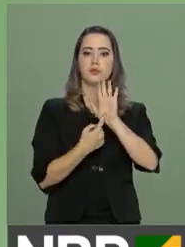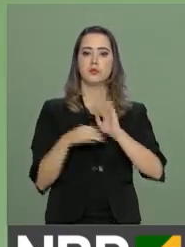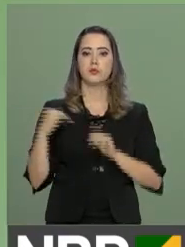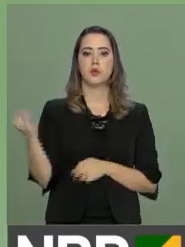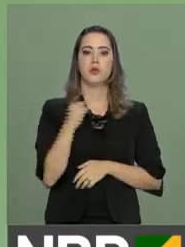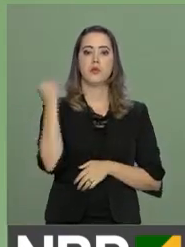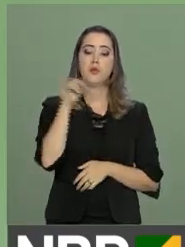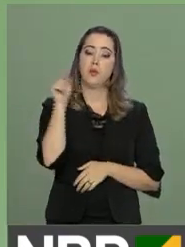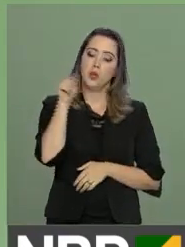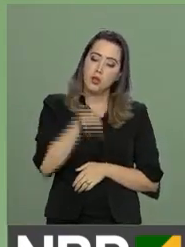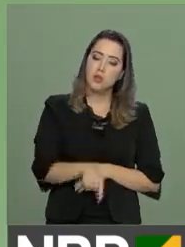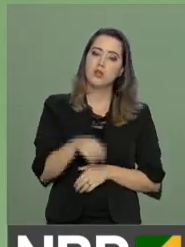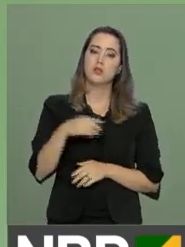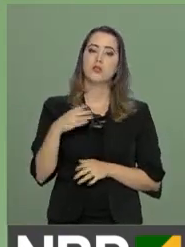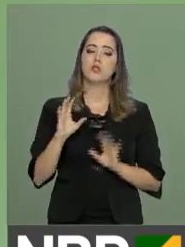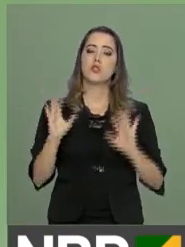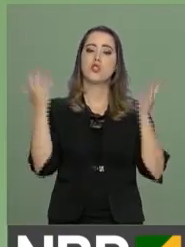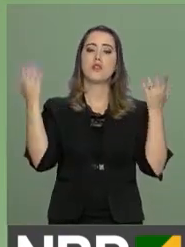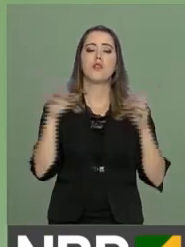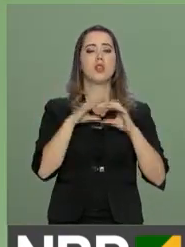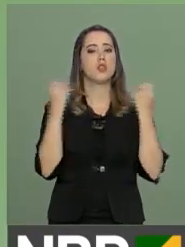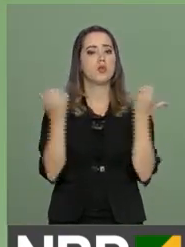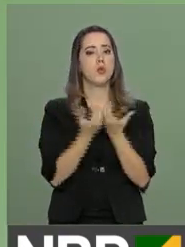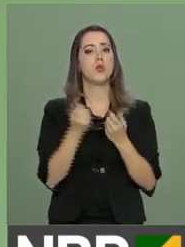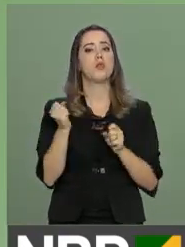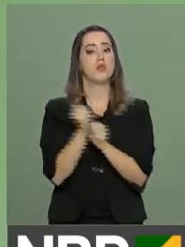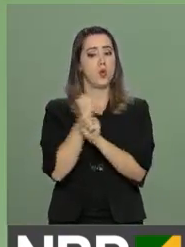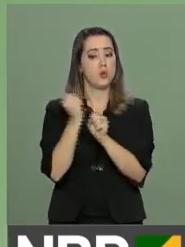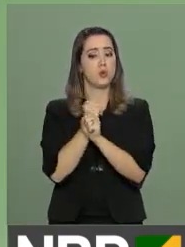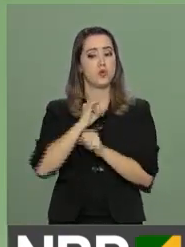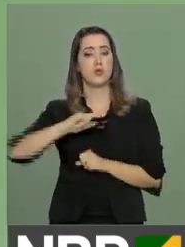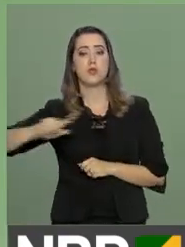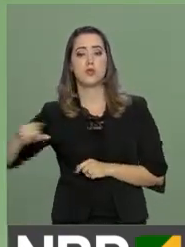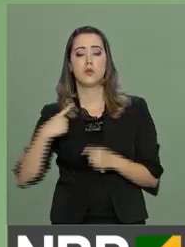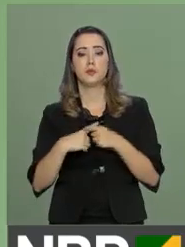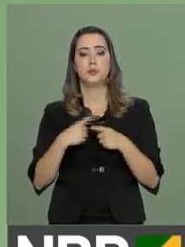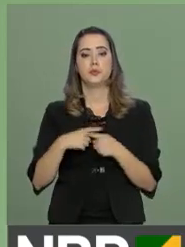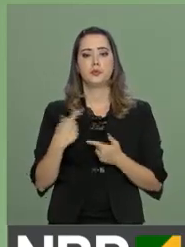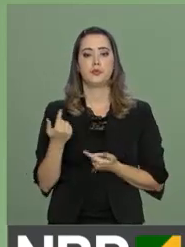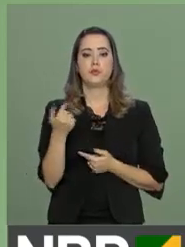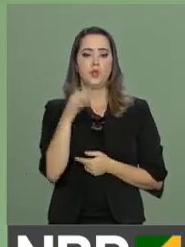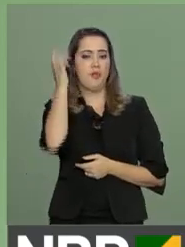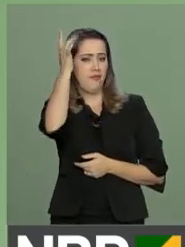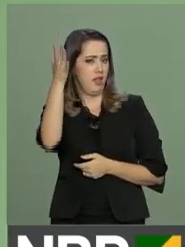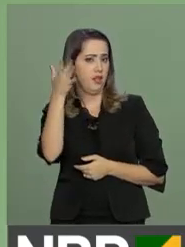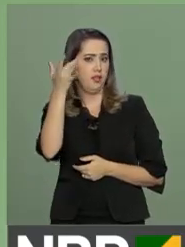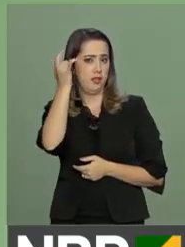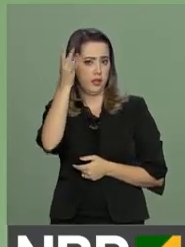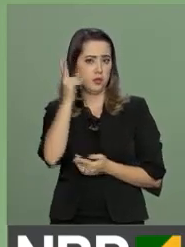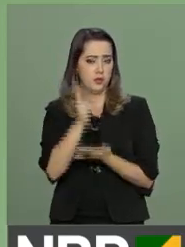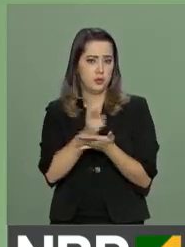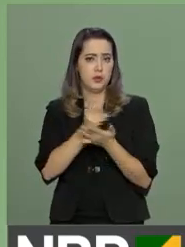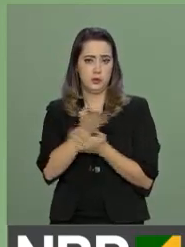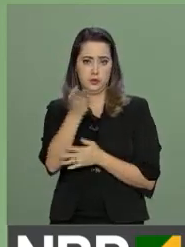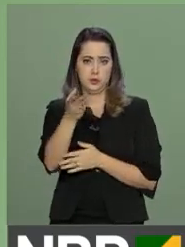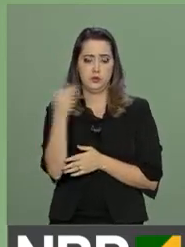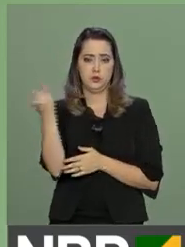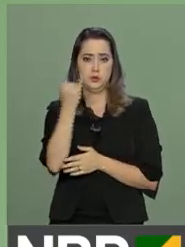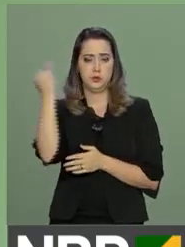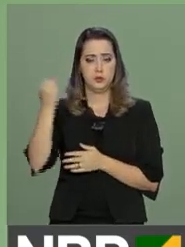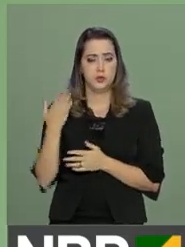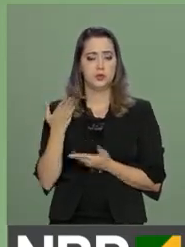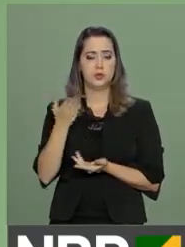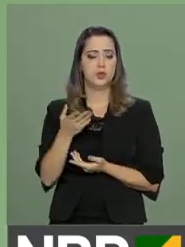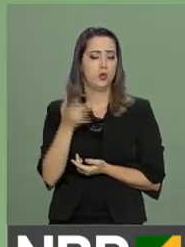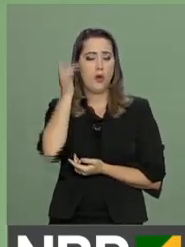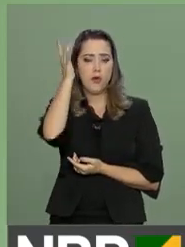importância deste Congresso e revelar a importância da Constituição Civil. Porque, convenhamos, não é fácil, embora você tenha um prestígio extraordinário,